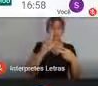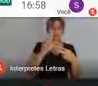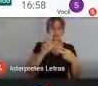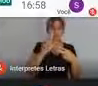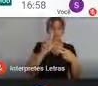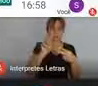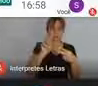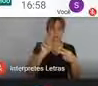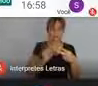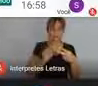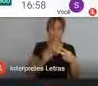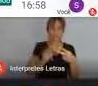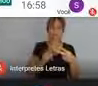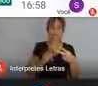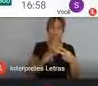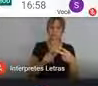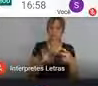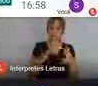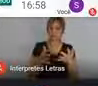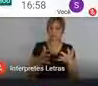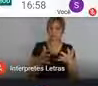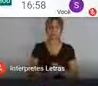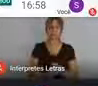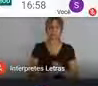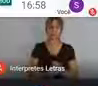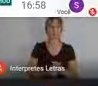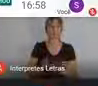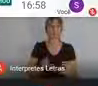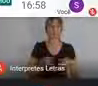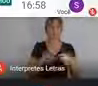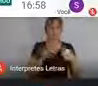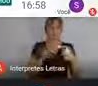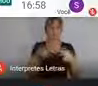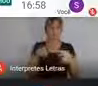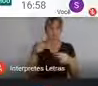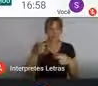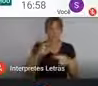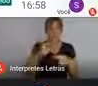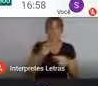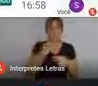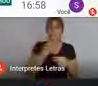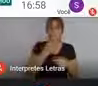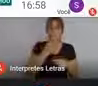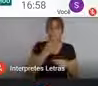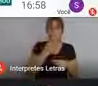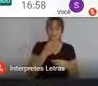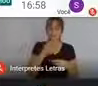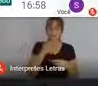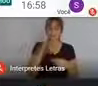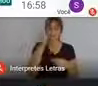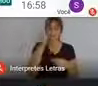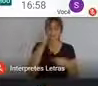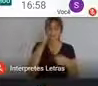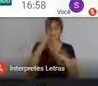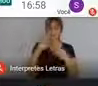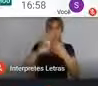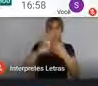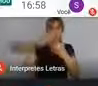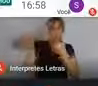comunidade Forte Castelo responderam também jacinta. É uma comunidade mais afastada do centro urbano.